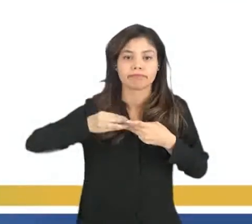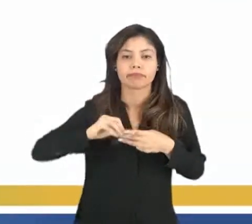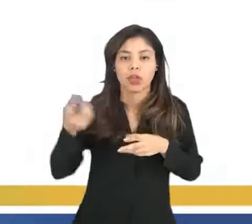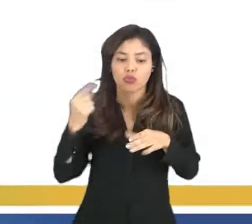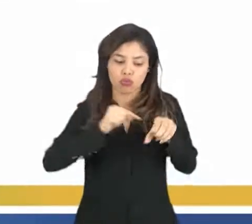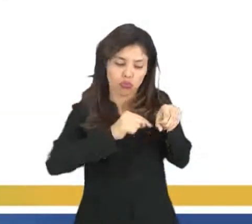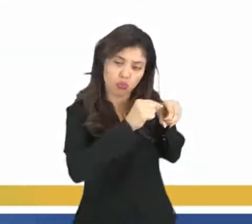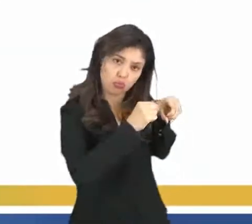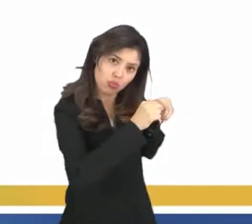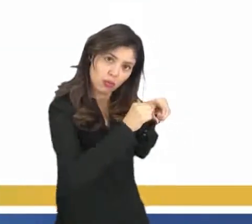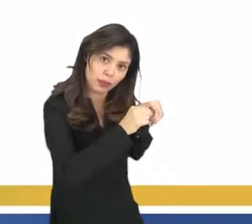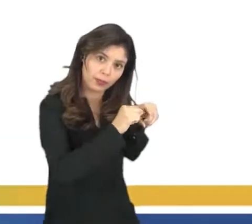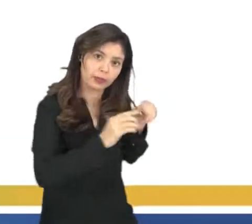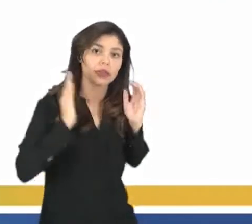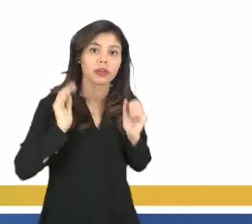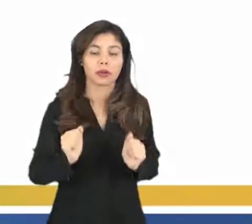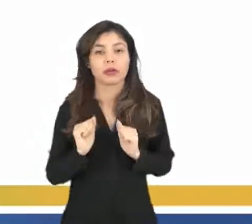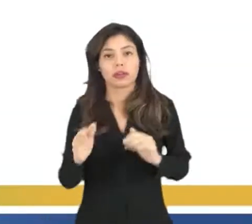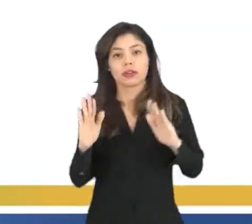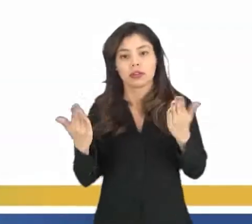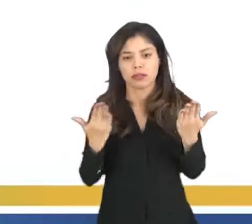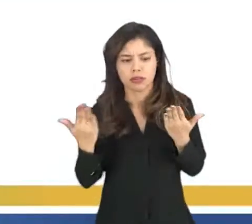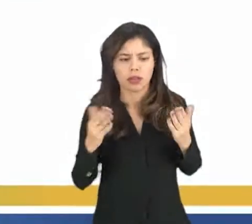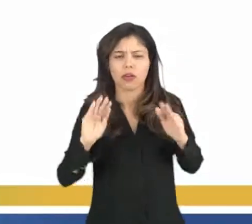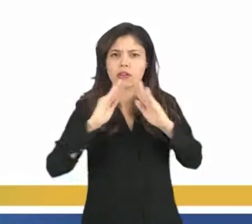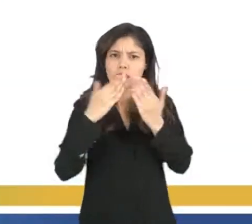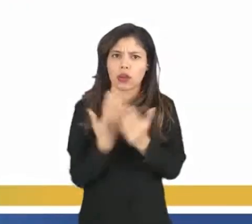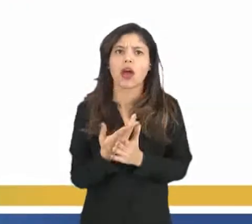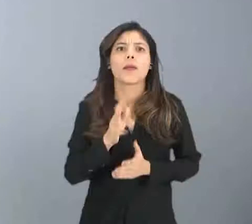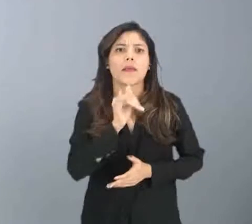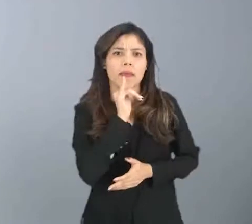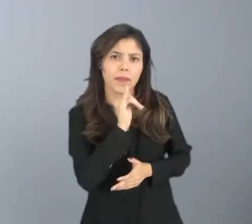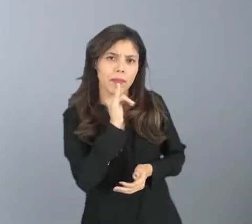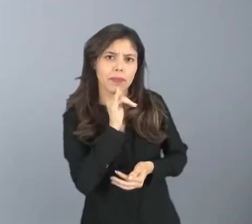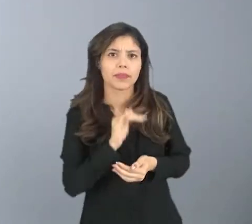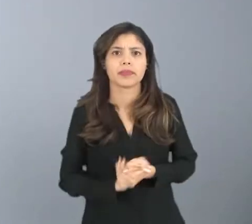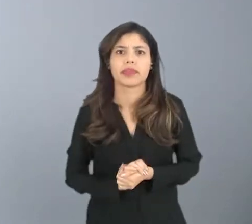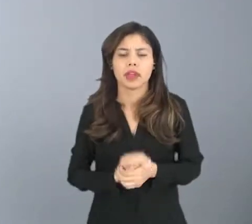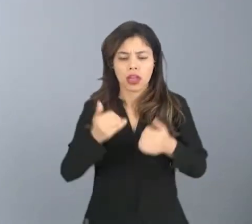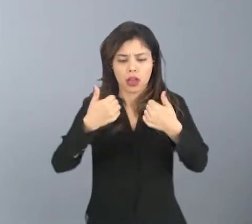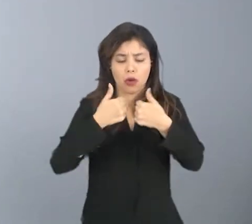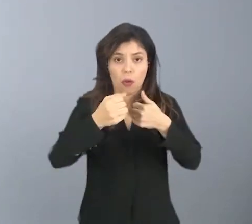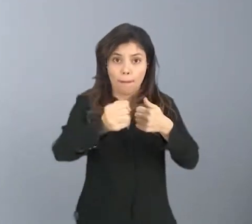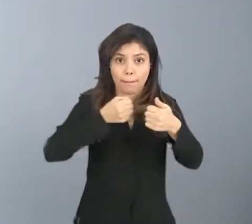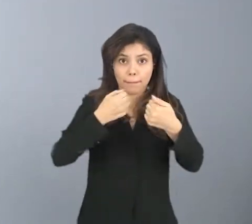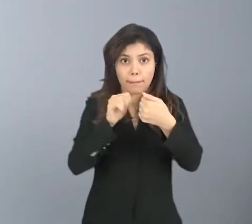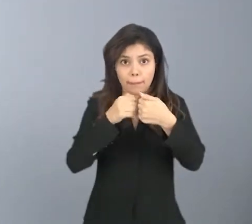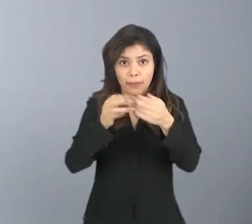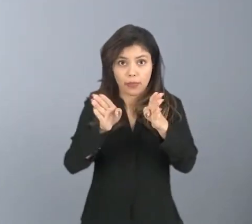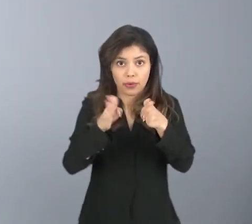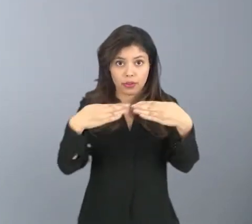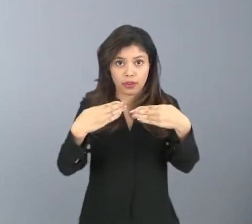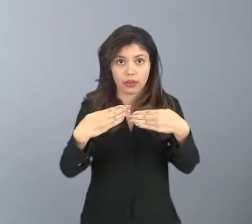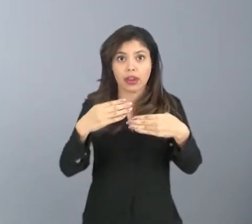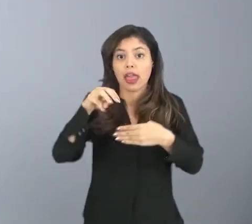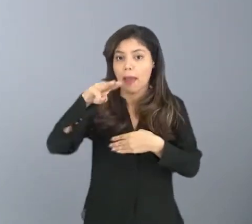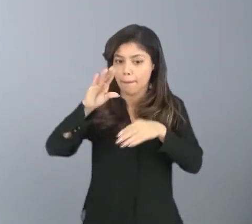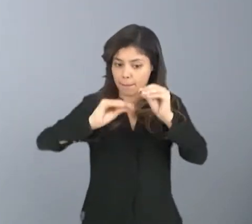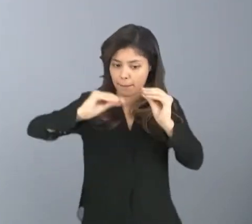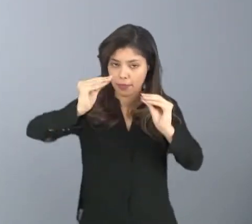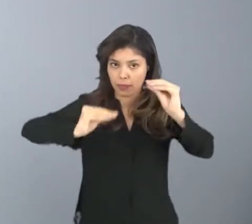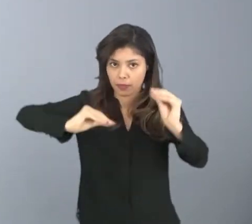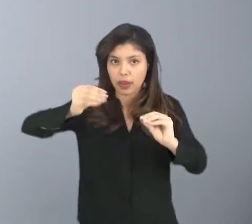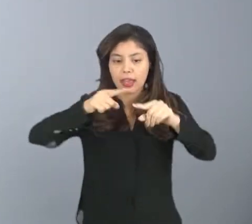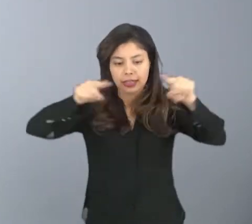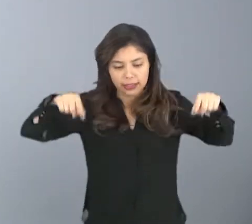do núcleo, a gente pode comparar com a escola. O porteiro, que é aquele que controla quem pode entrar e sair, vai ser a membrana plasmática. E aí